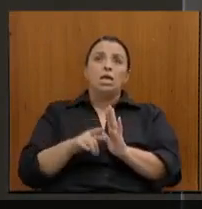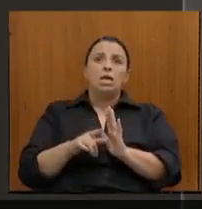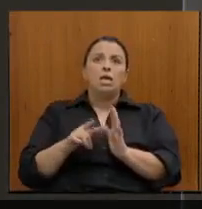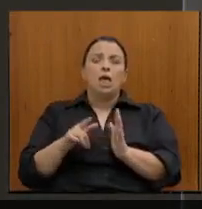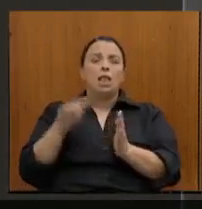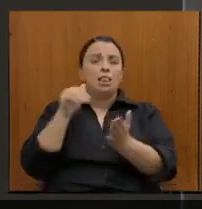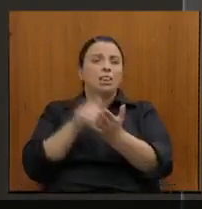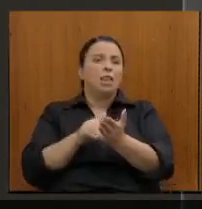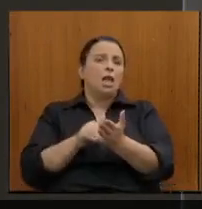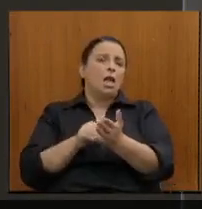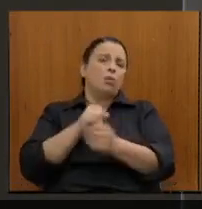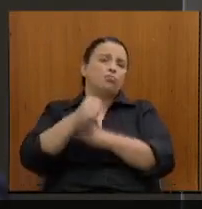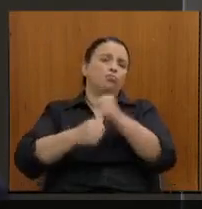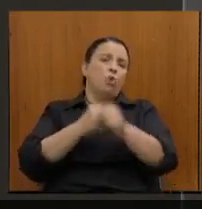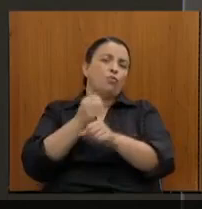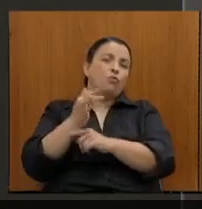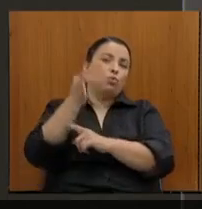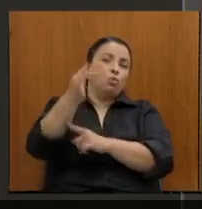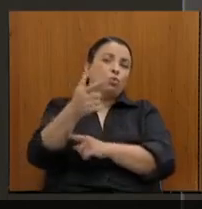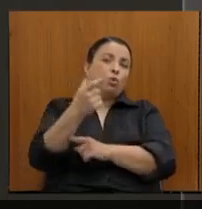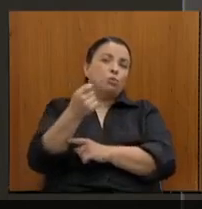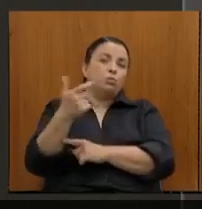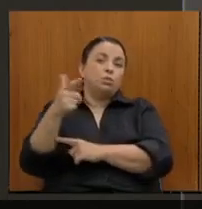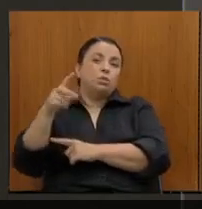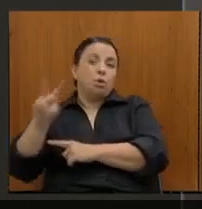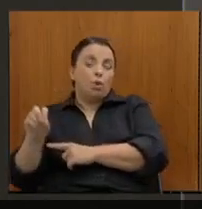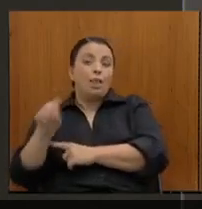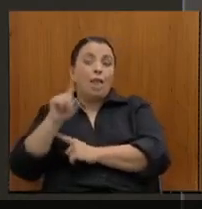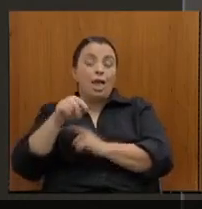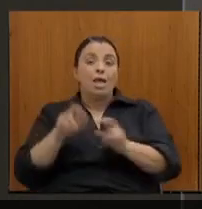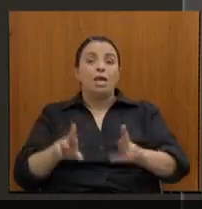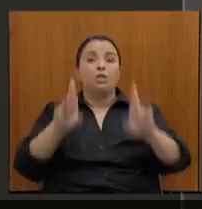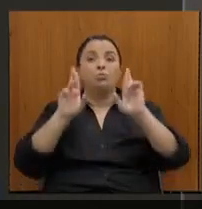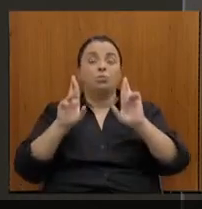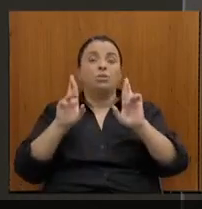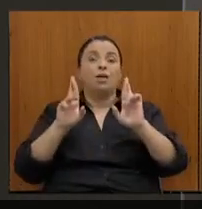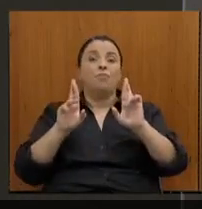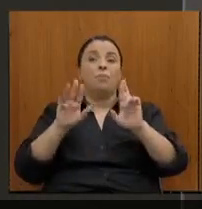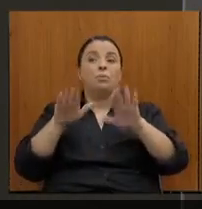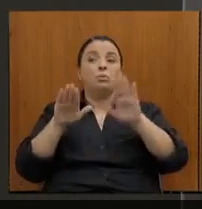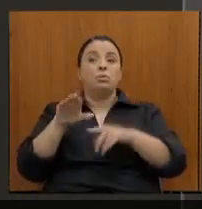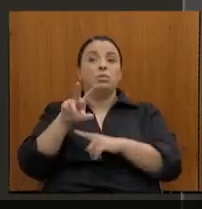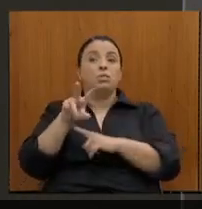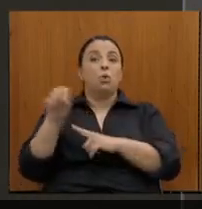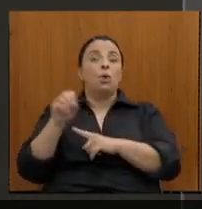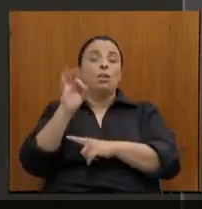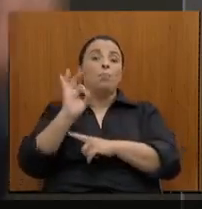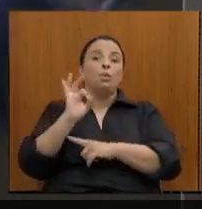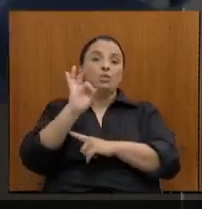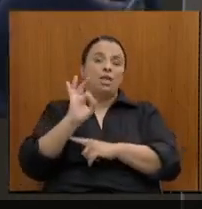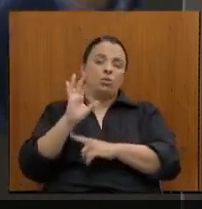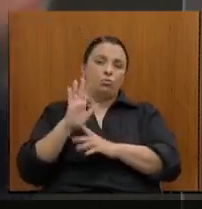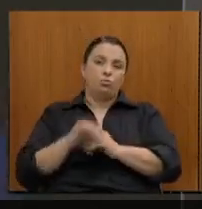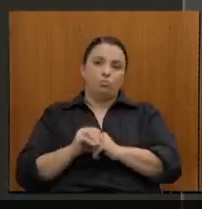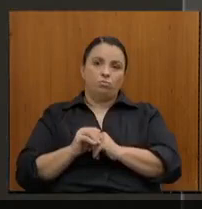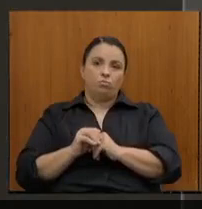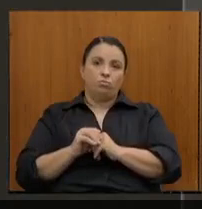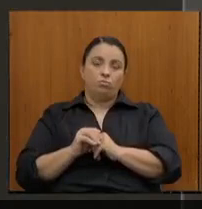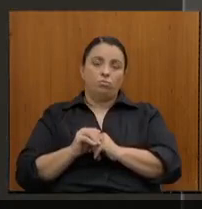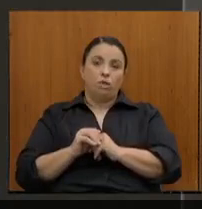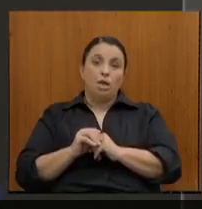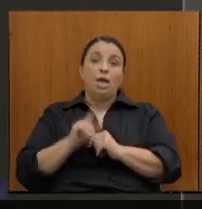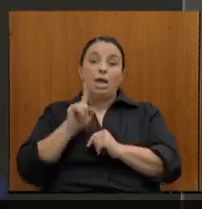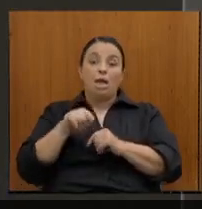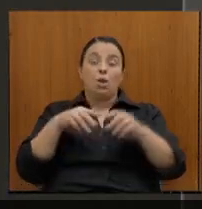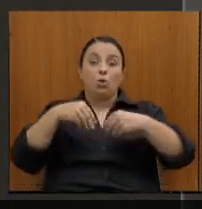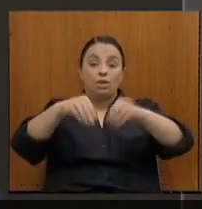até 2050 responsável por quase cinquenta por cento e por isso nós vamos o transporte grande